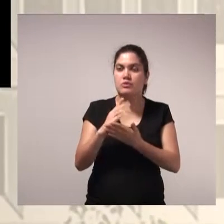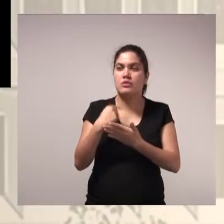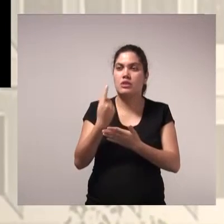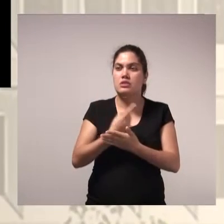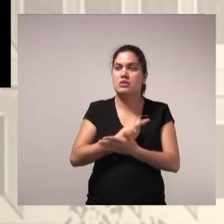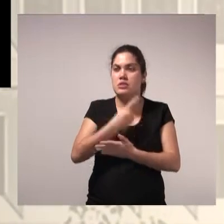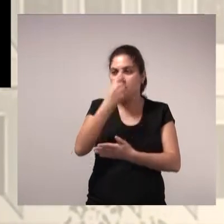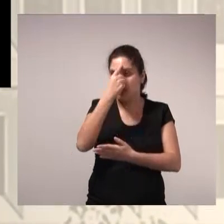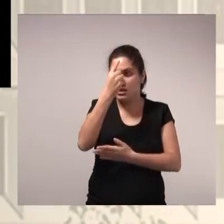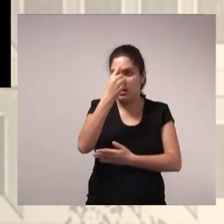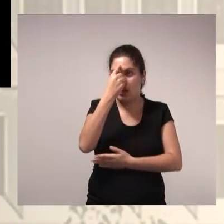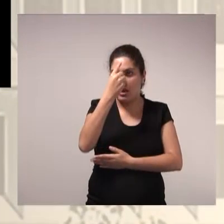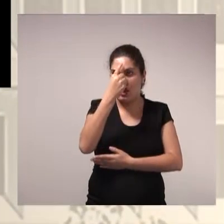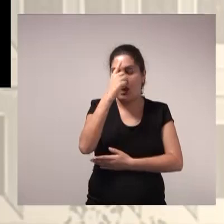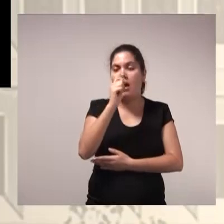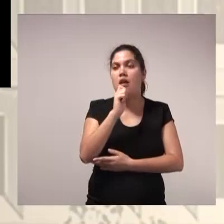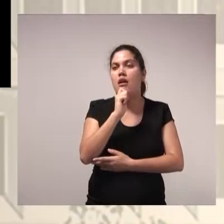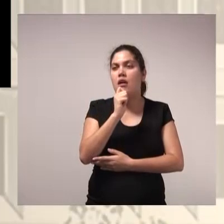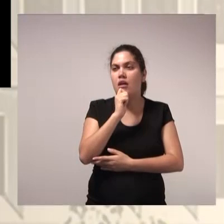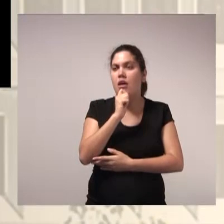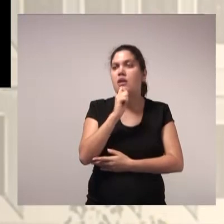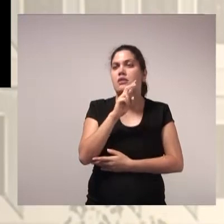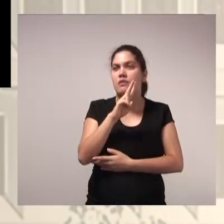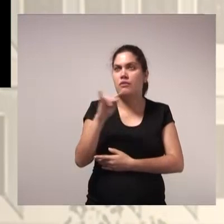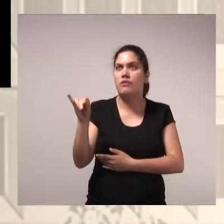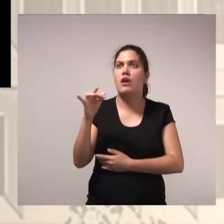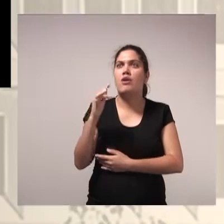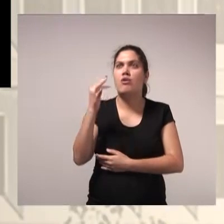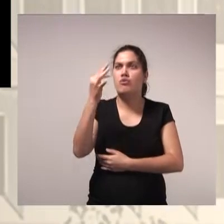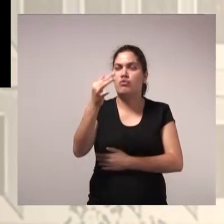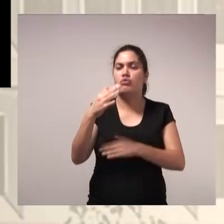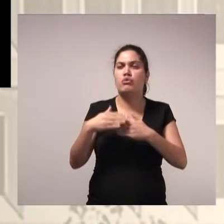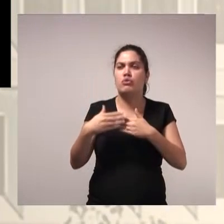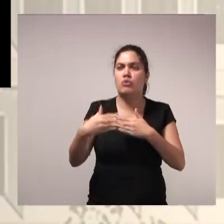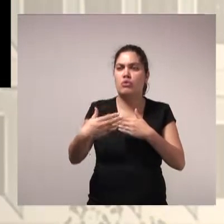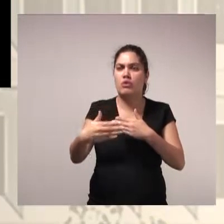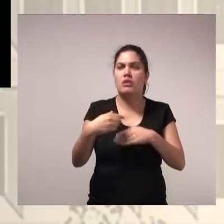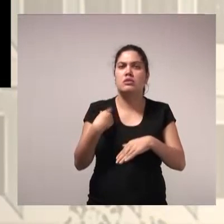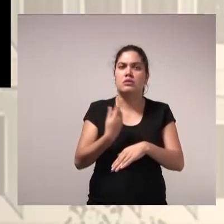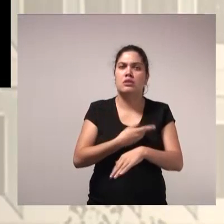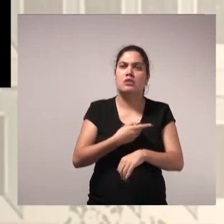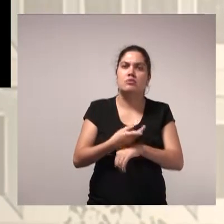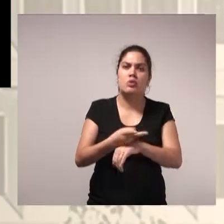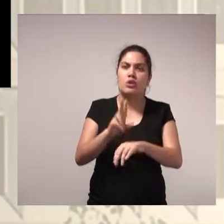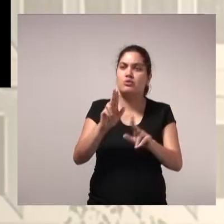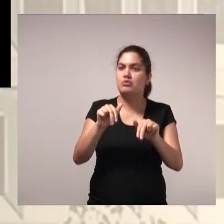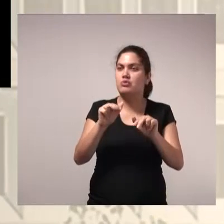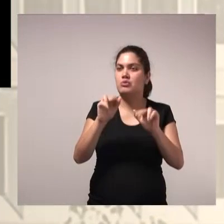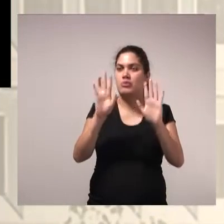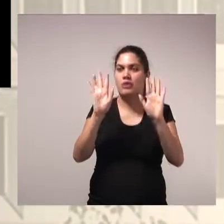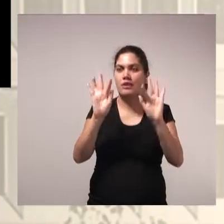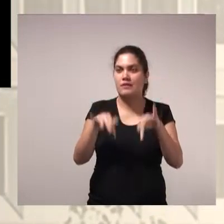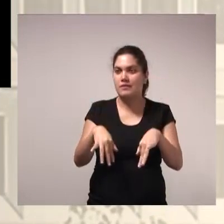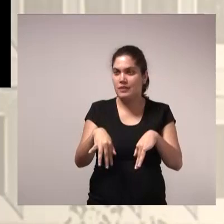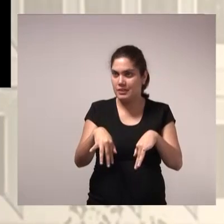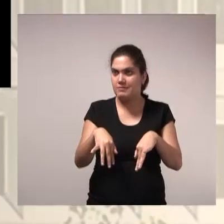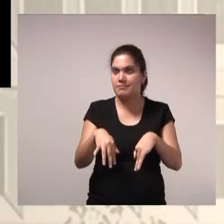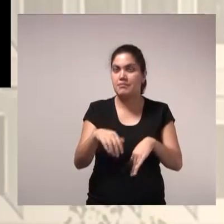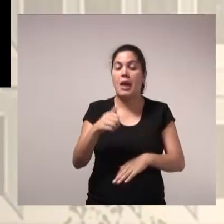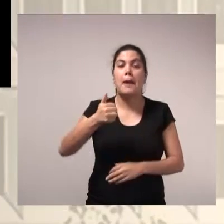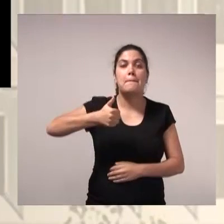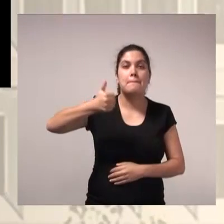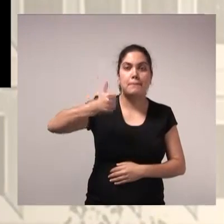considerações que vão servir para esse nosso futuro, para essa nossa busca que não termina. A primeira é